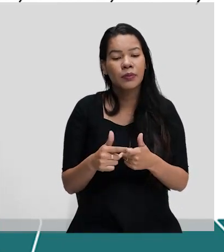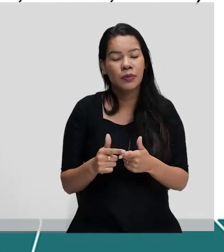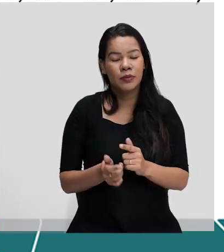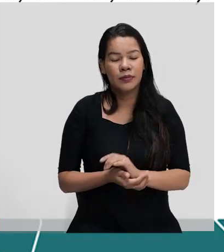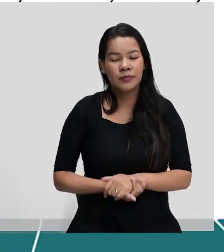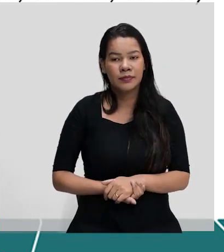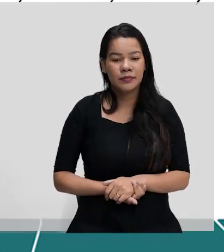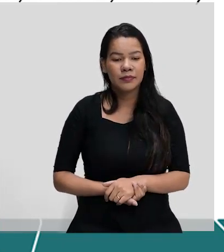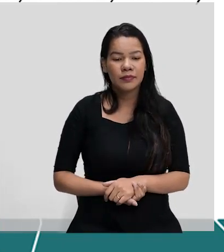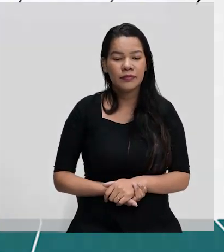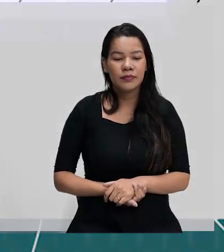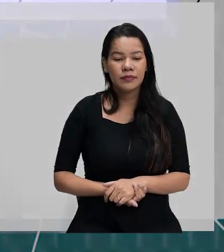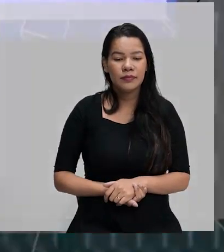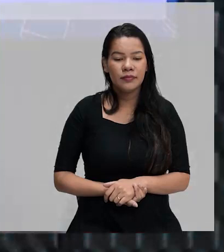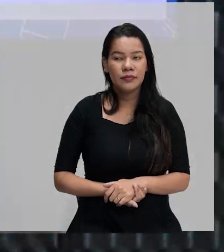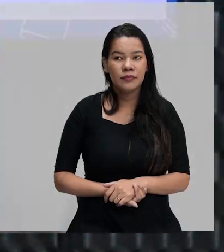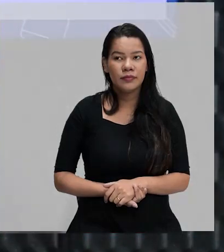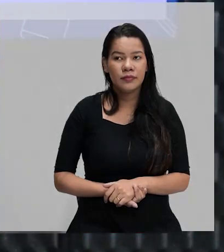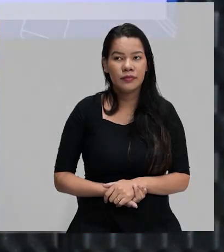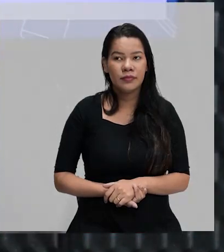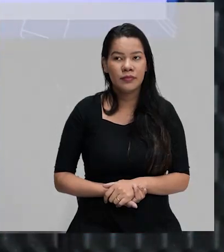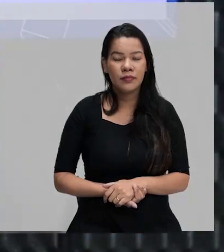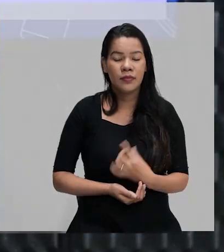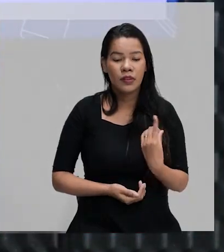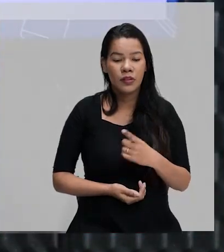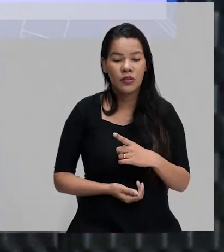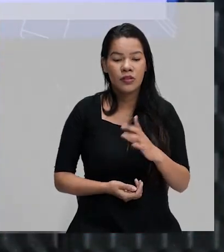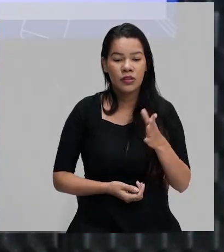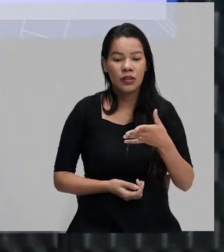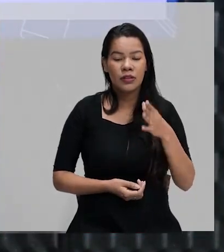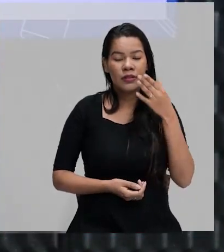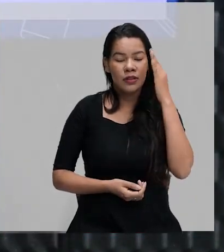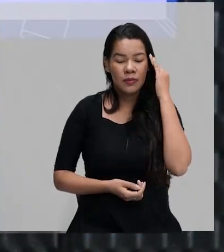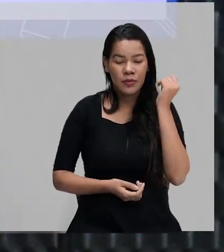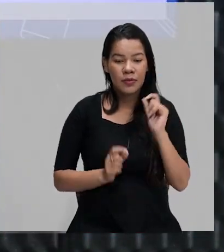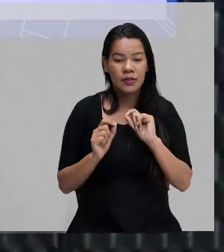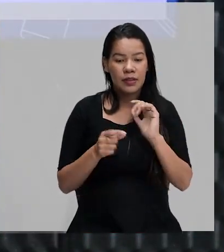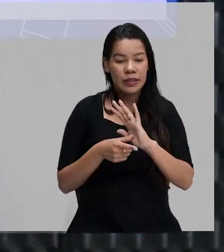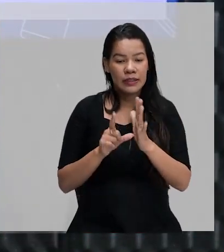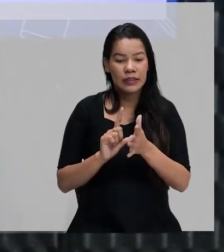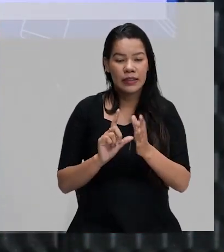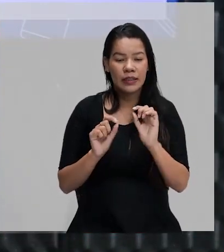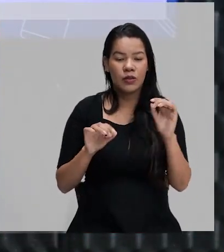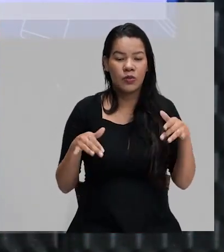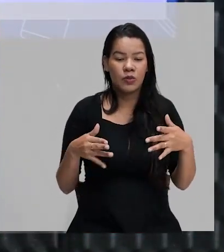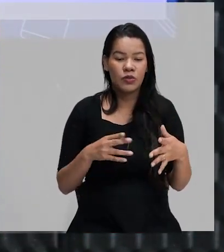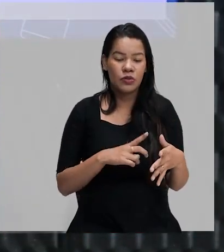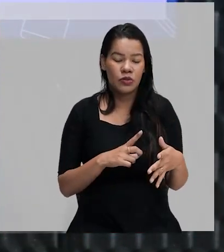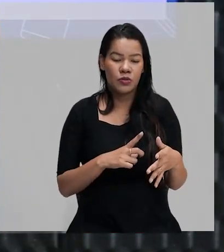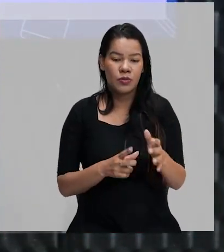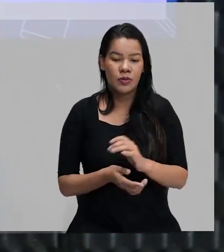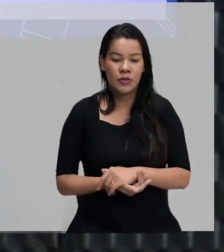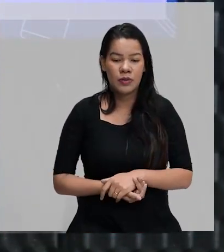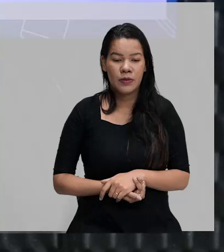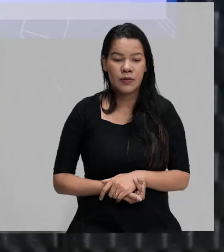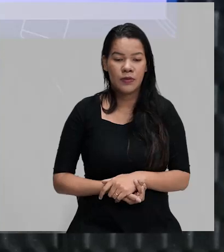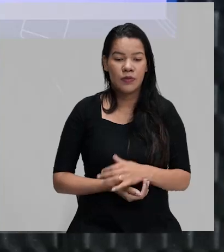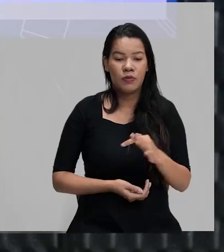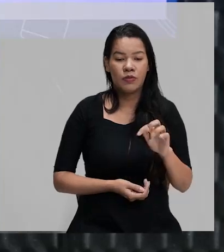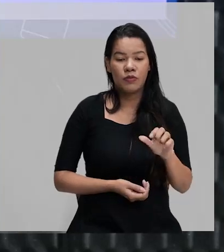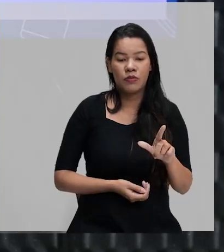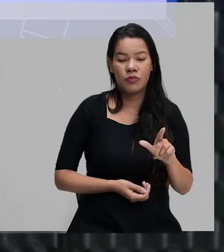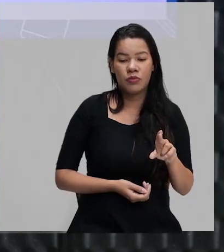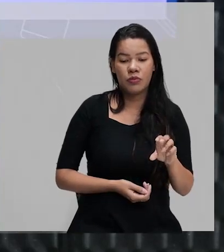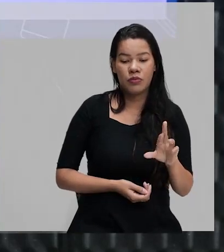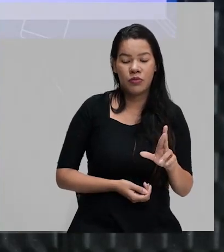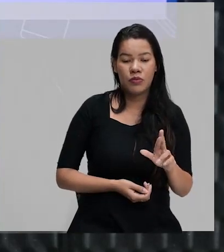problema, certo? Na situação anterior, a gente sabia quanto tínhamos de flúor,